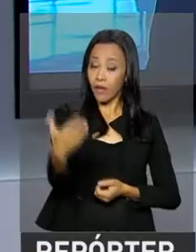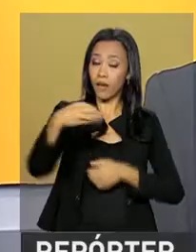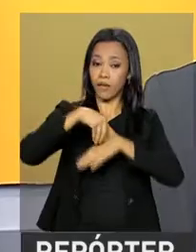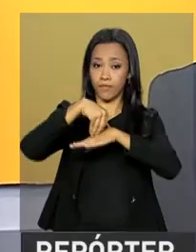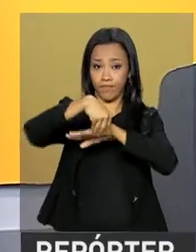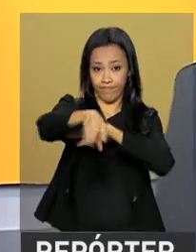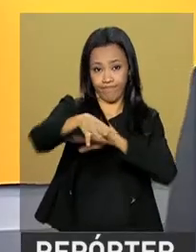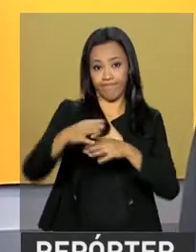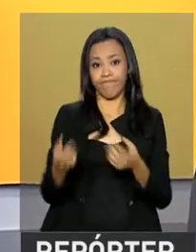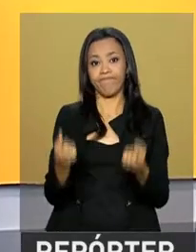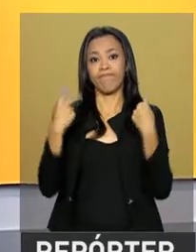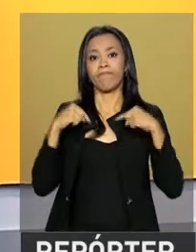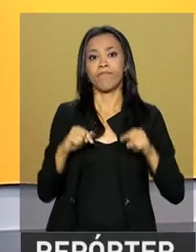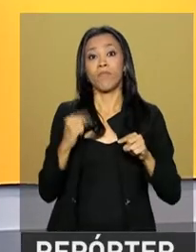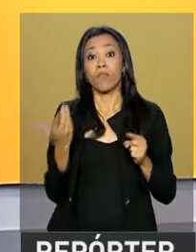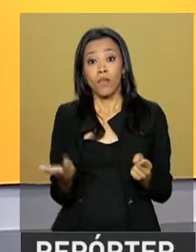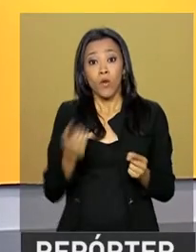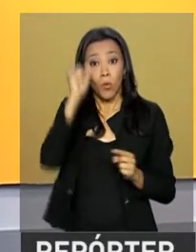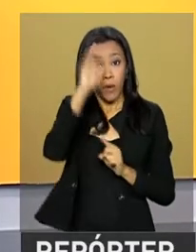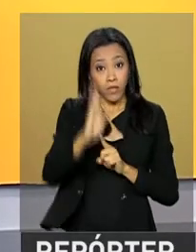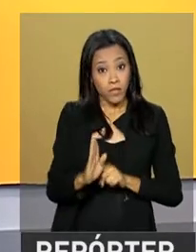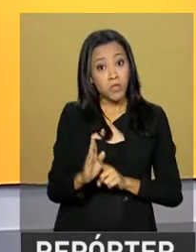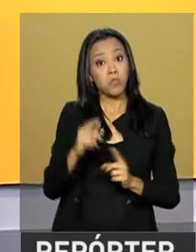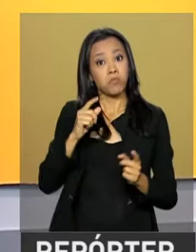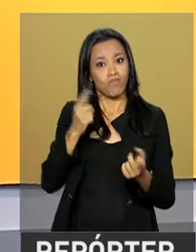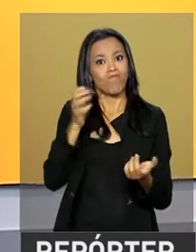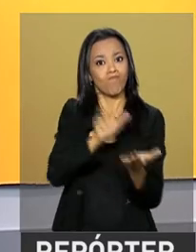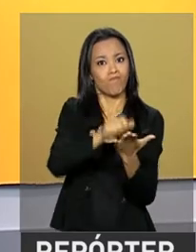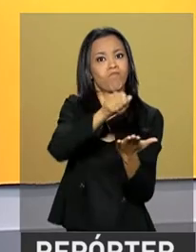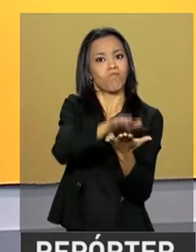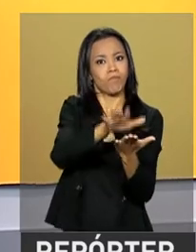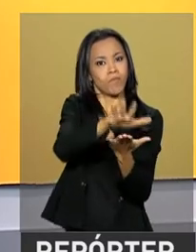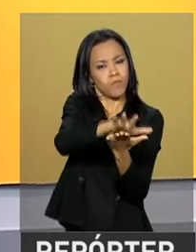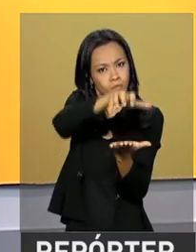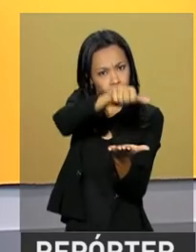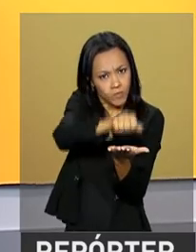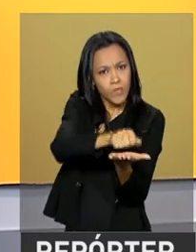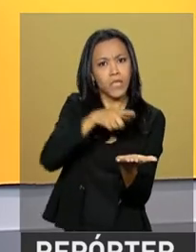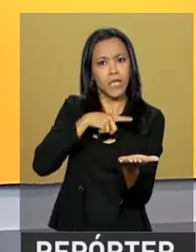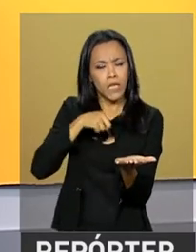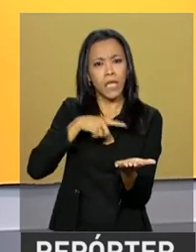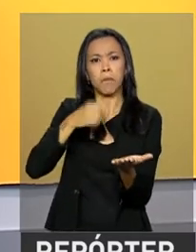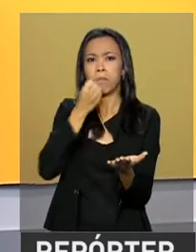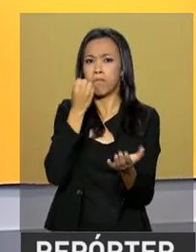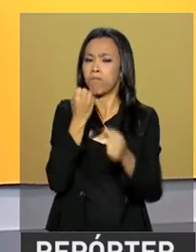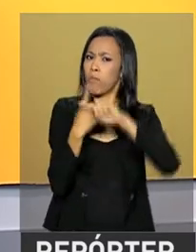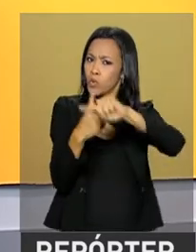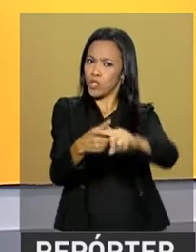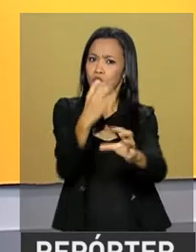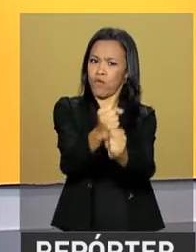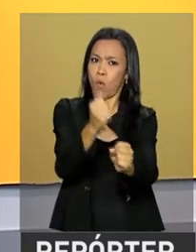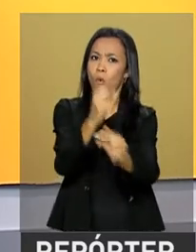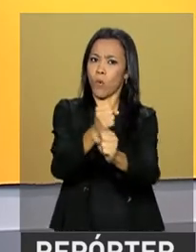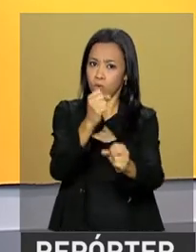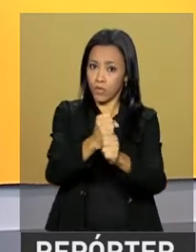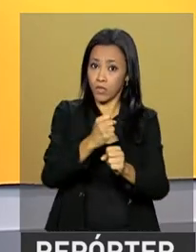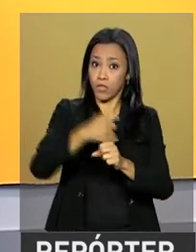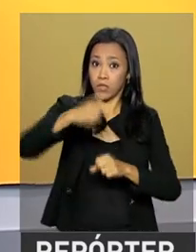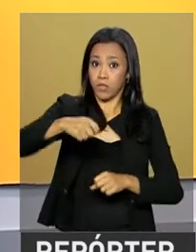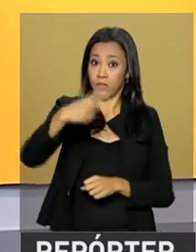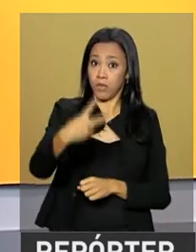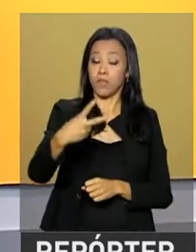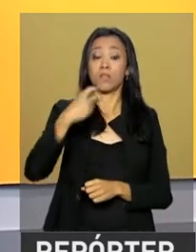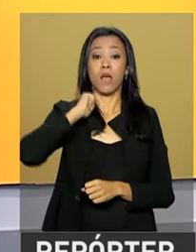informações olha o brasil registra resultado positivo nas contas externas pelo segundo mês seguido em abril os investimentos